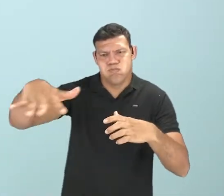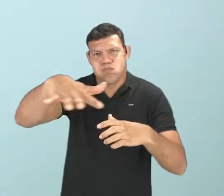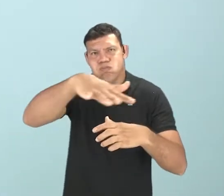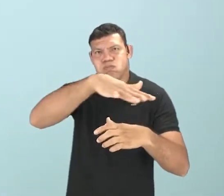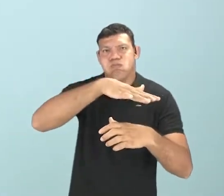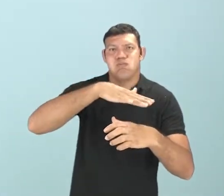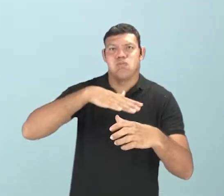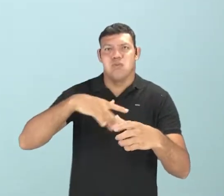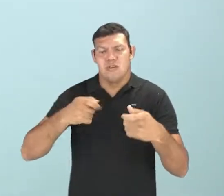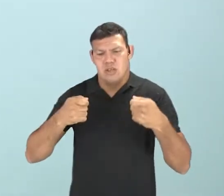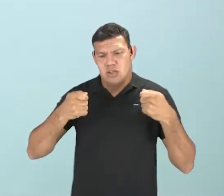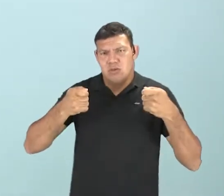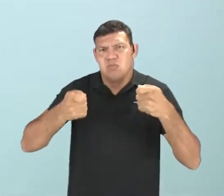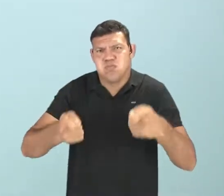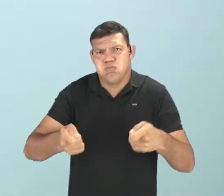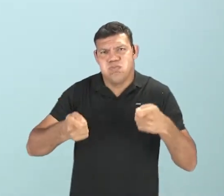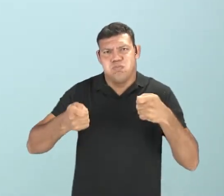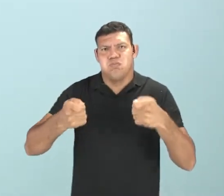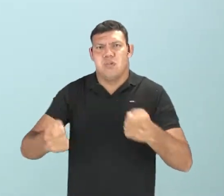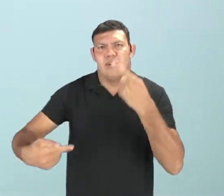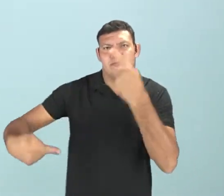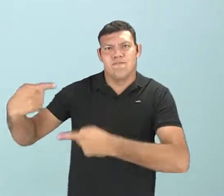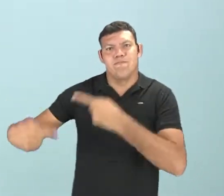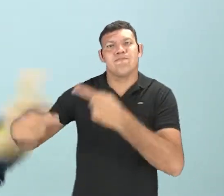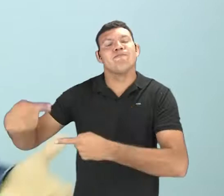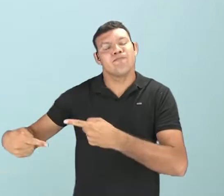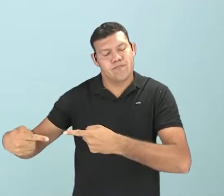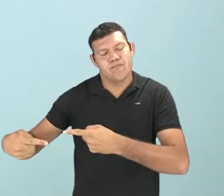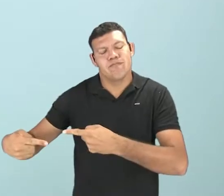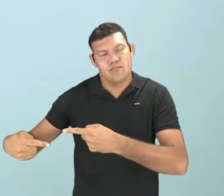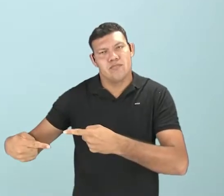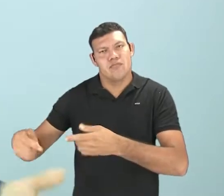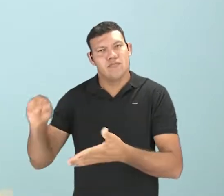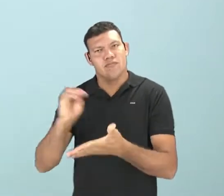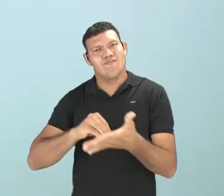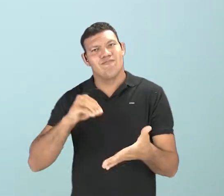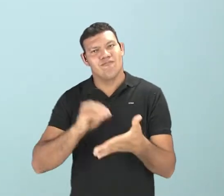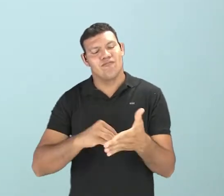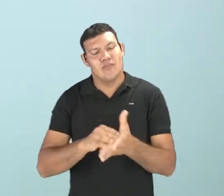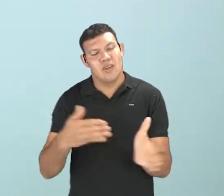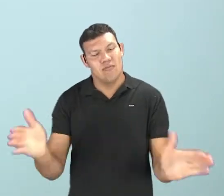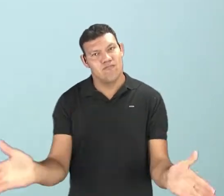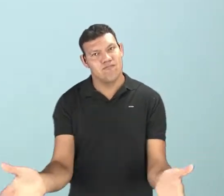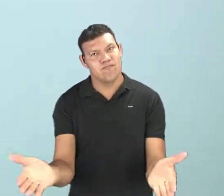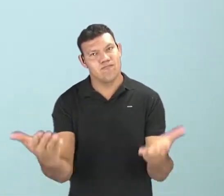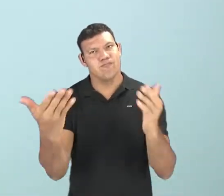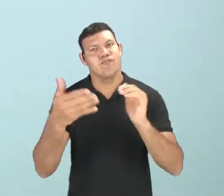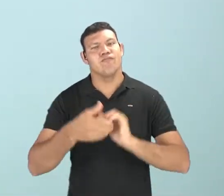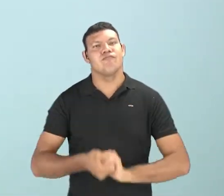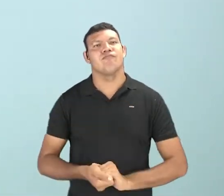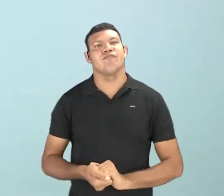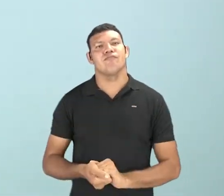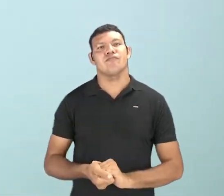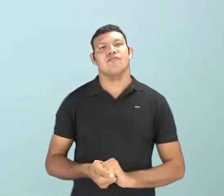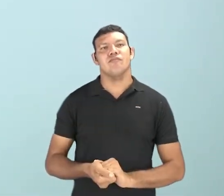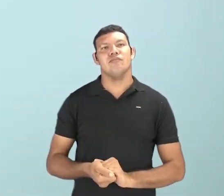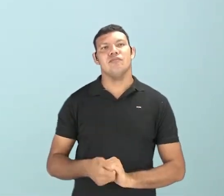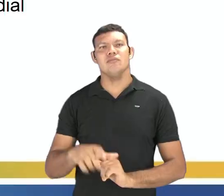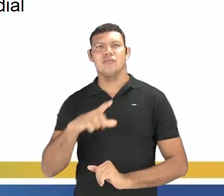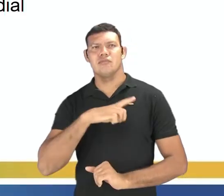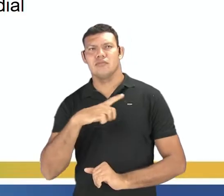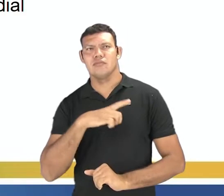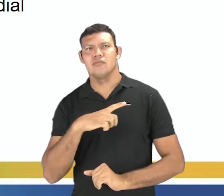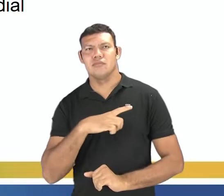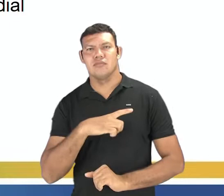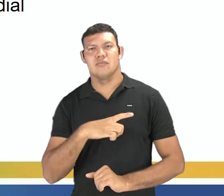para suportar as pressões das políticas locais, além da falta realmente de investimentos, né? Continuando, nós temos o acidente